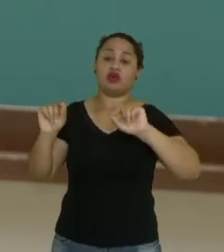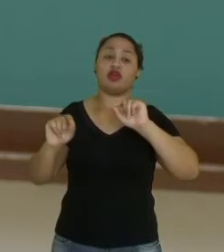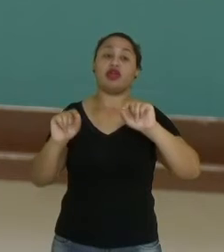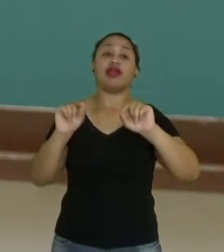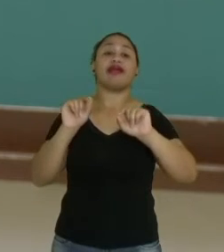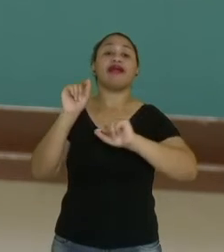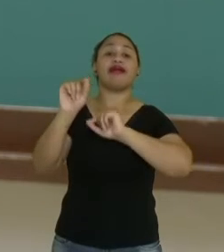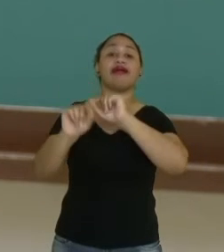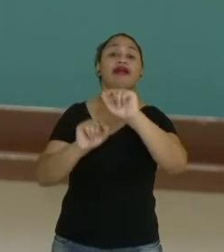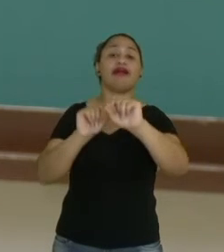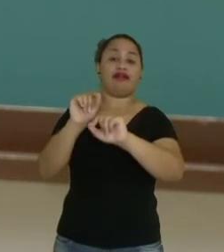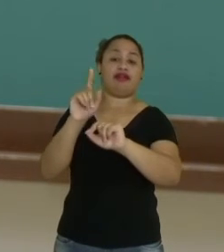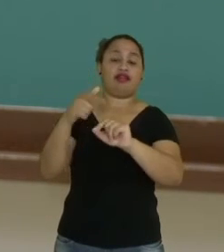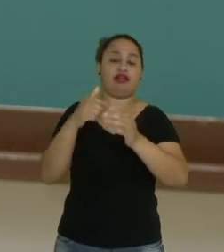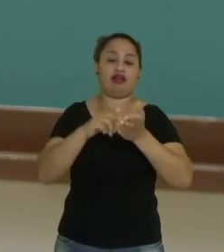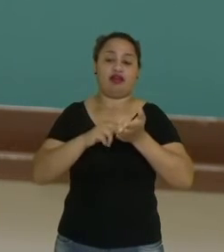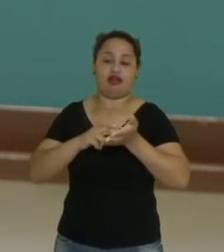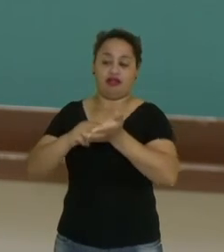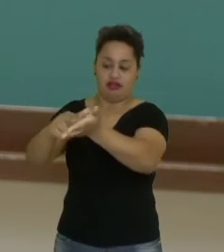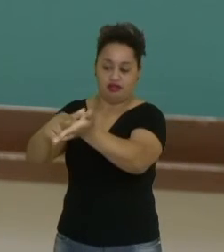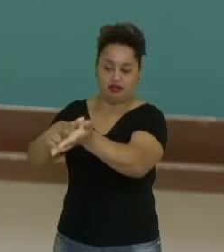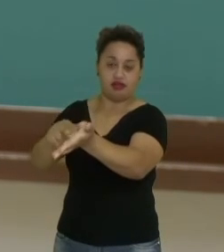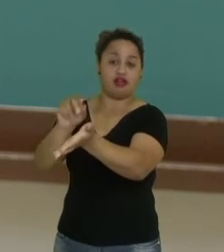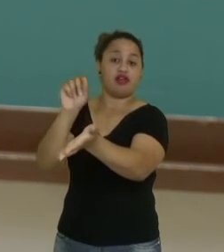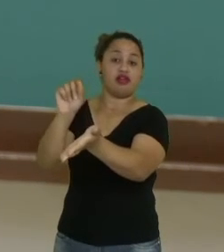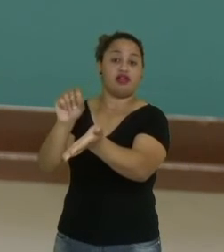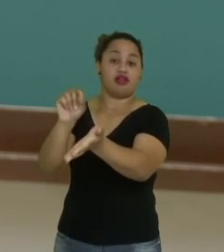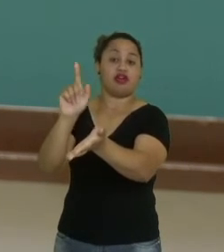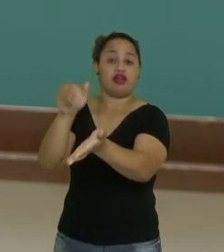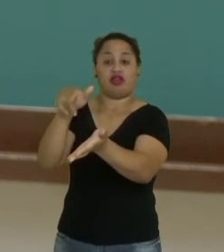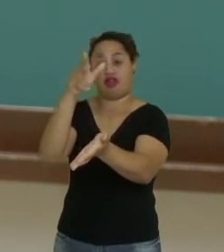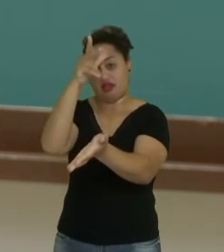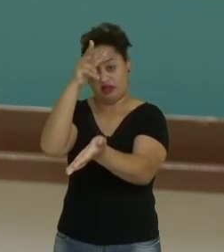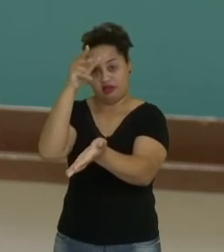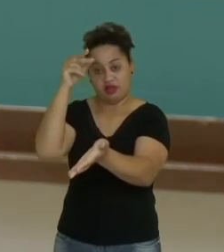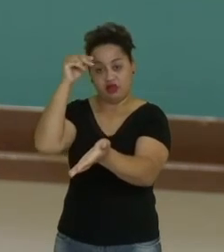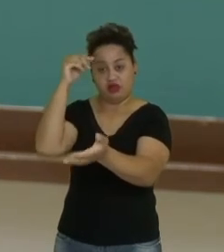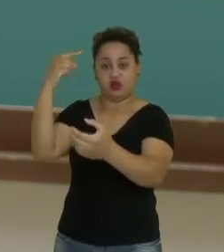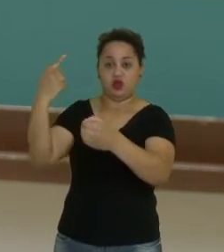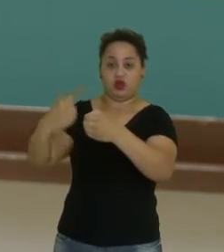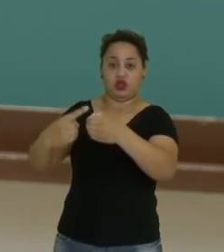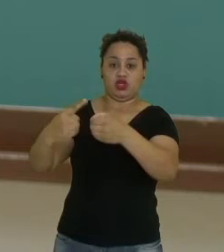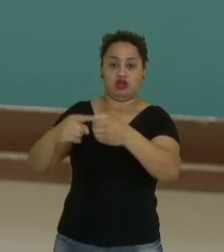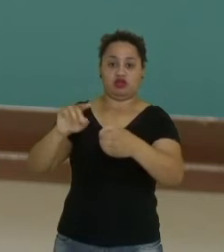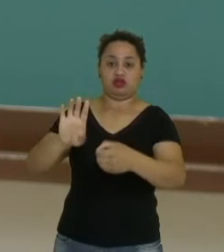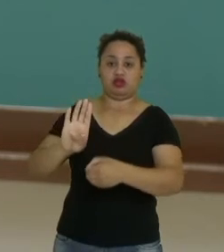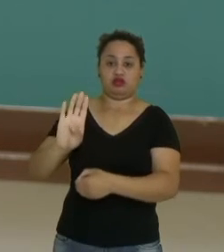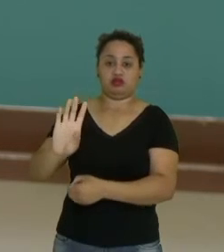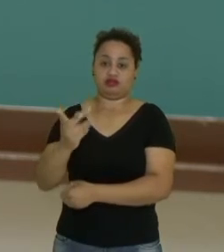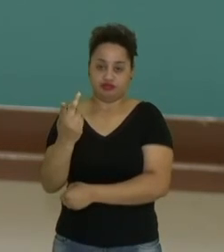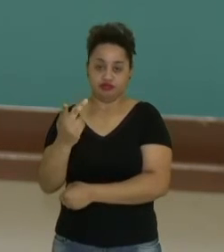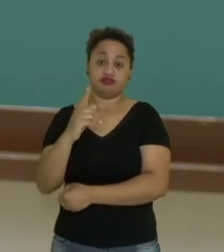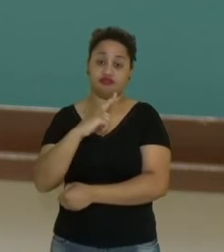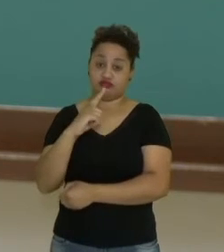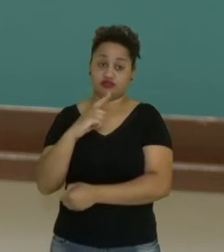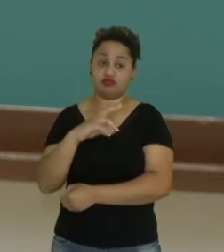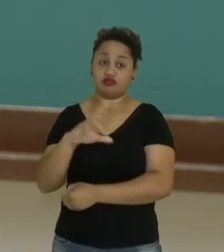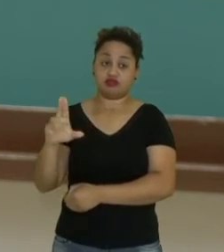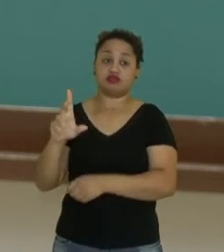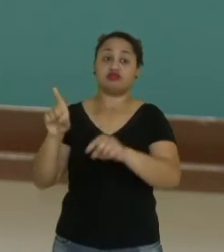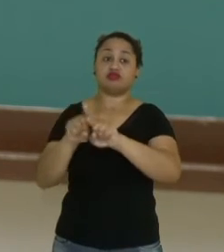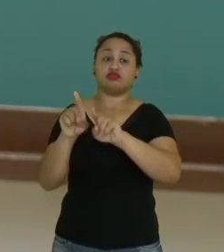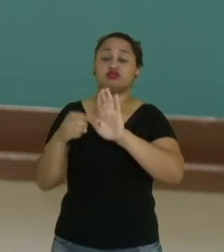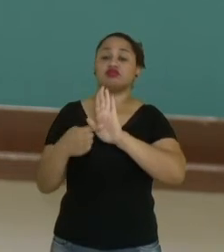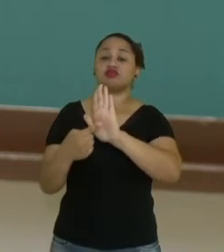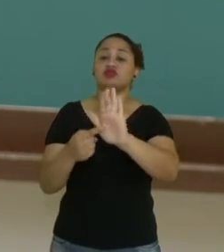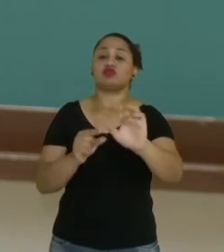para quem ela está sendo endereçada, no caso, a identificação do destinatário, ela já